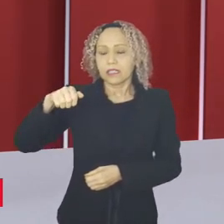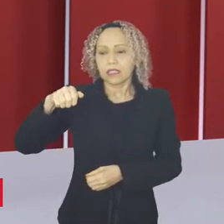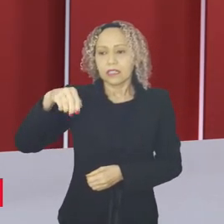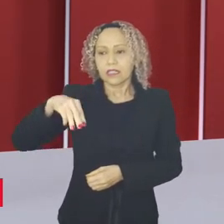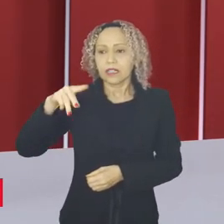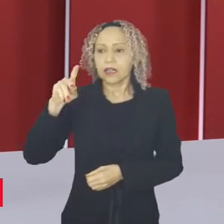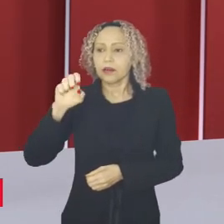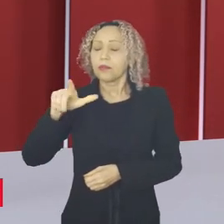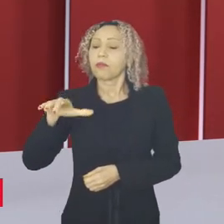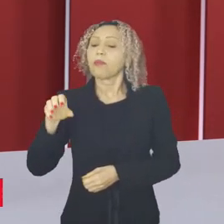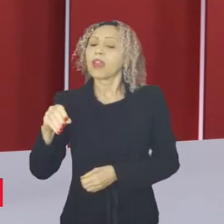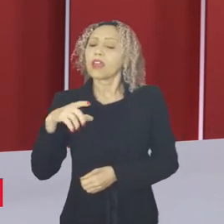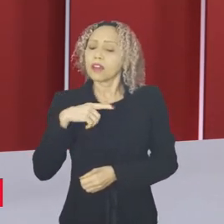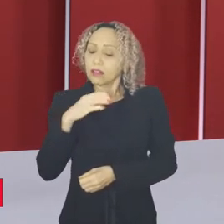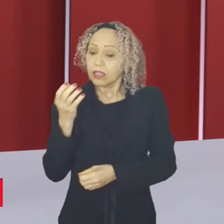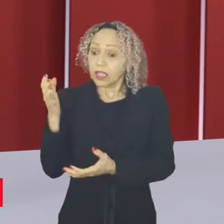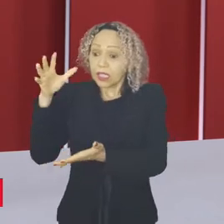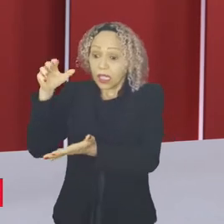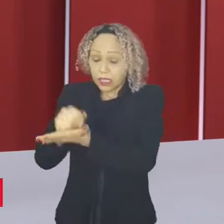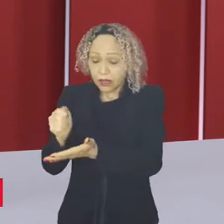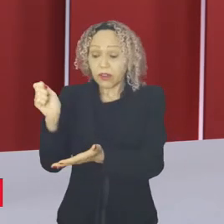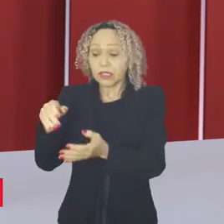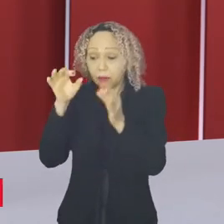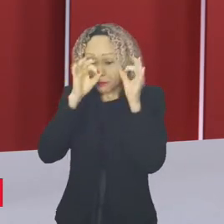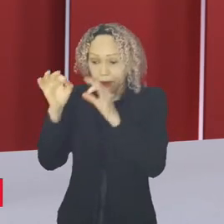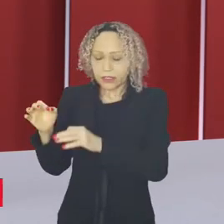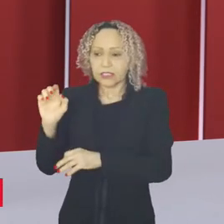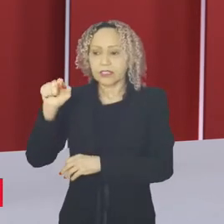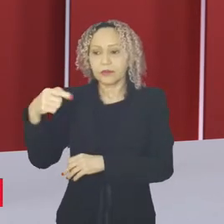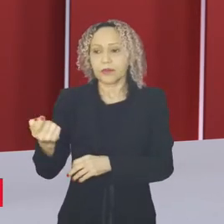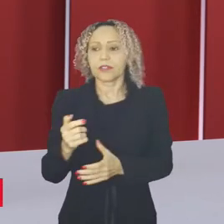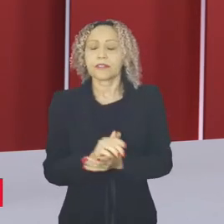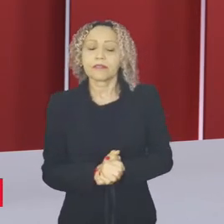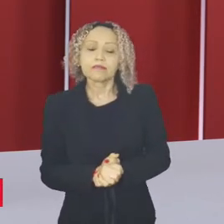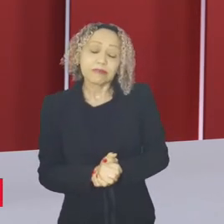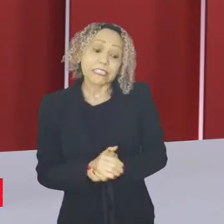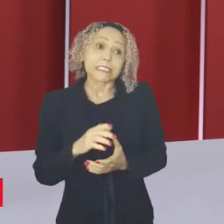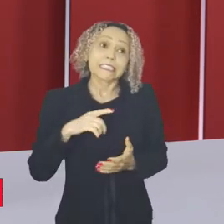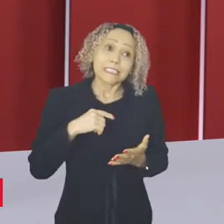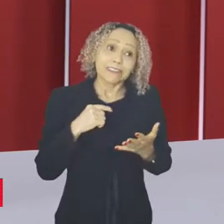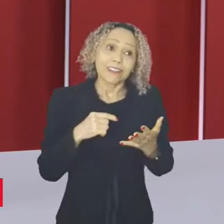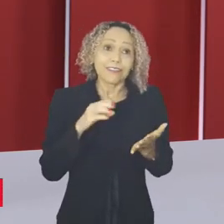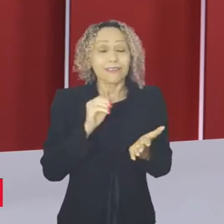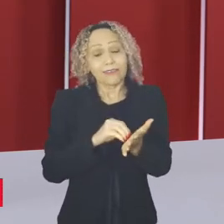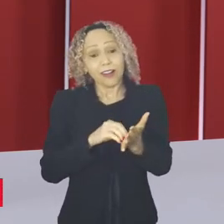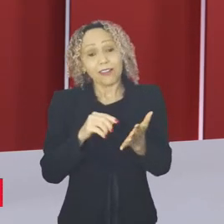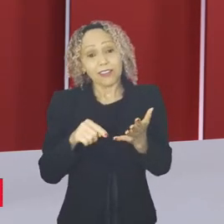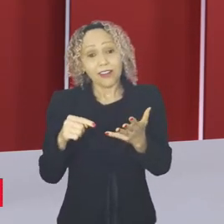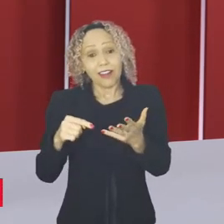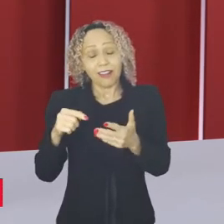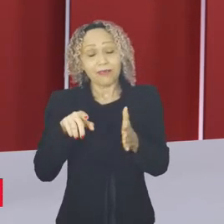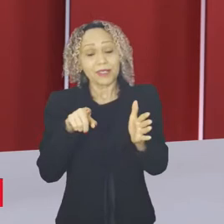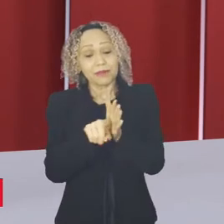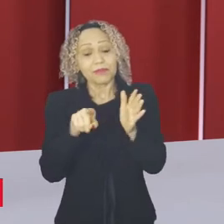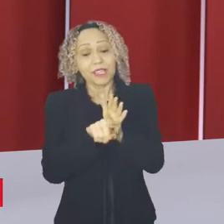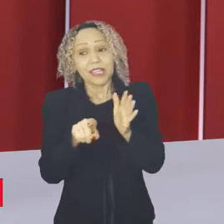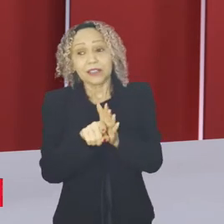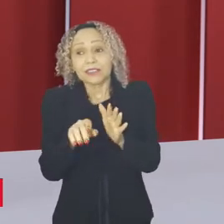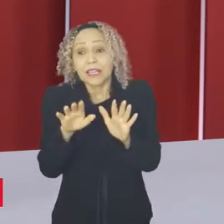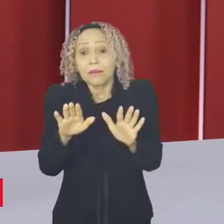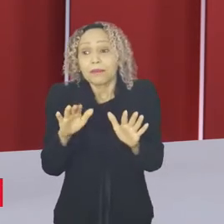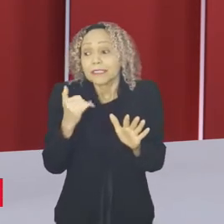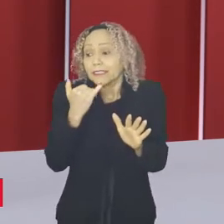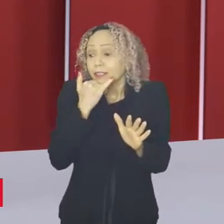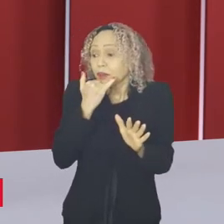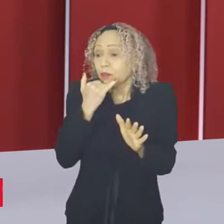Tinha muito mais pergunta aqui para a Tereza, infelizmente o tempo não era suficiente. Eu peço desculpas às perguntas que eu não fiz, mas sei que